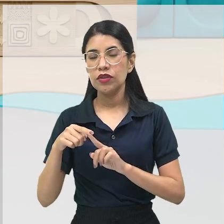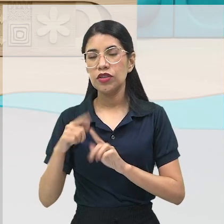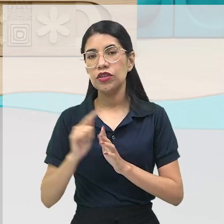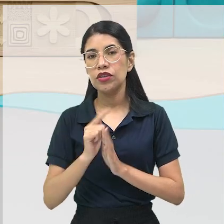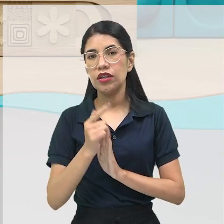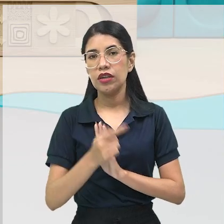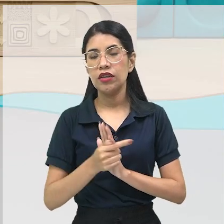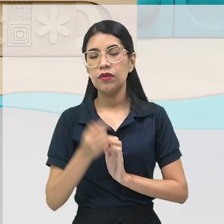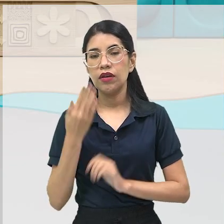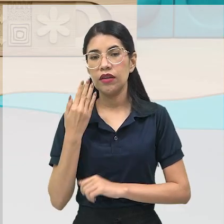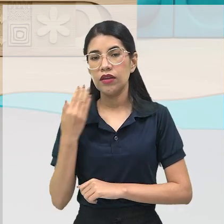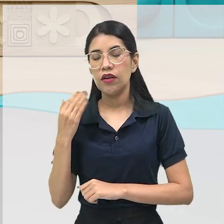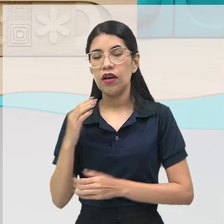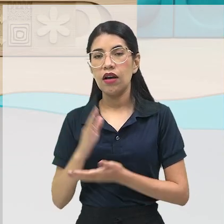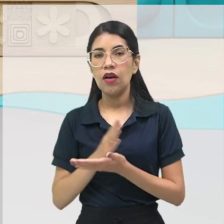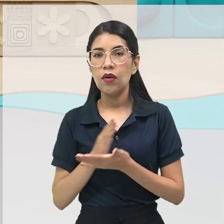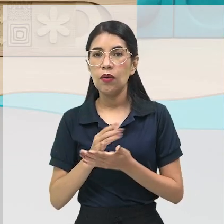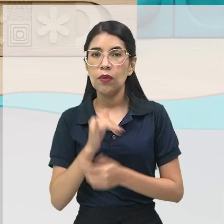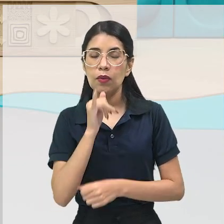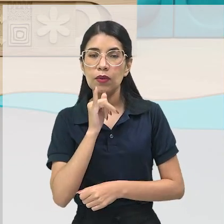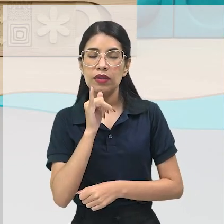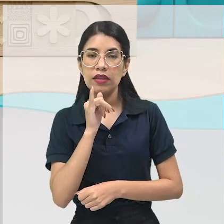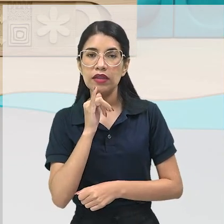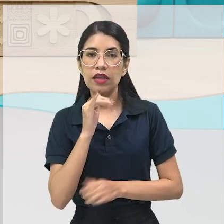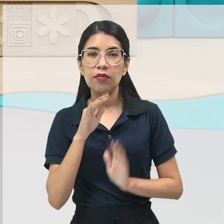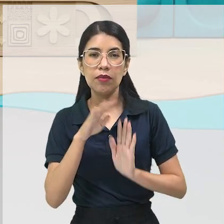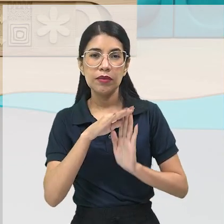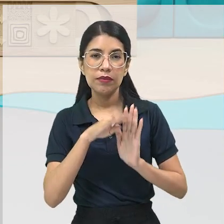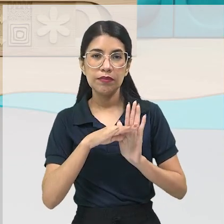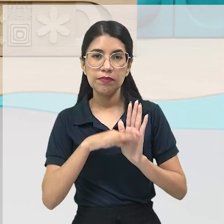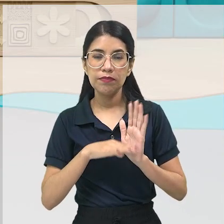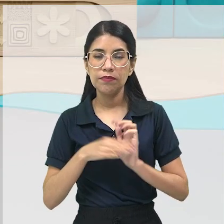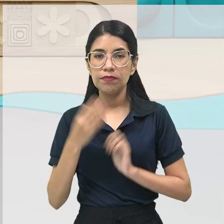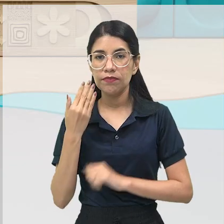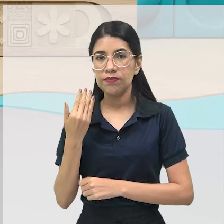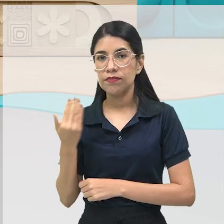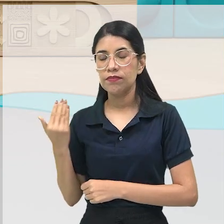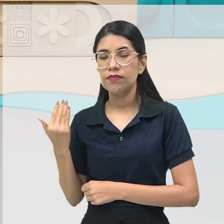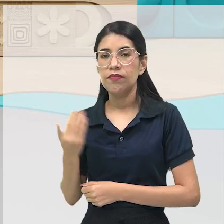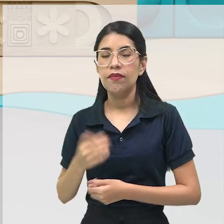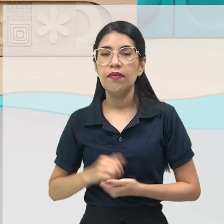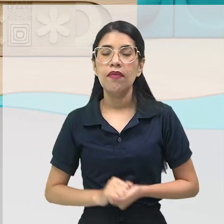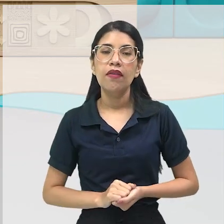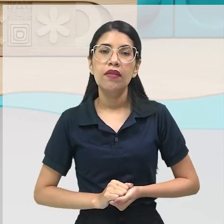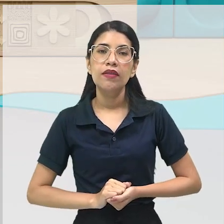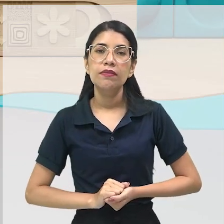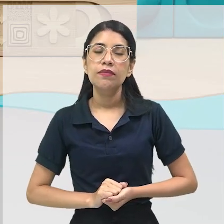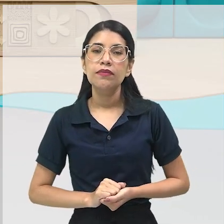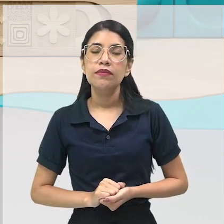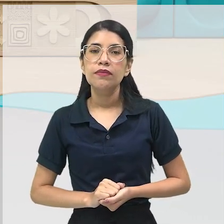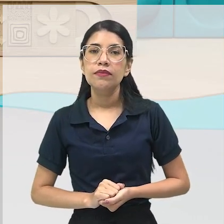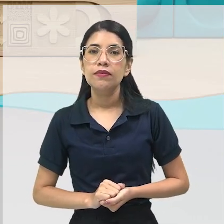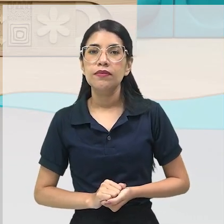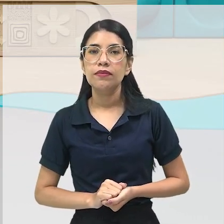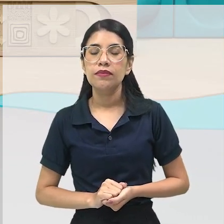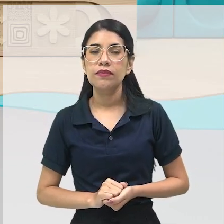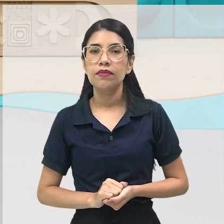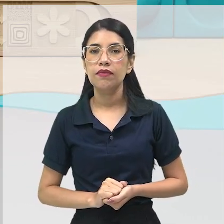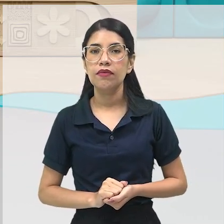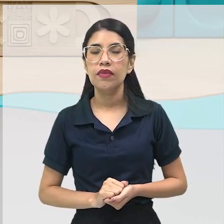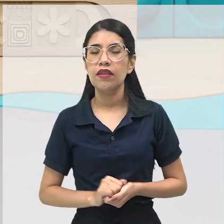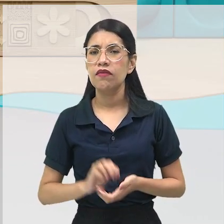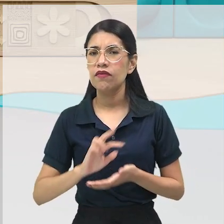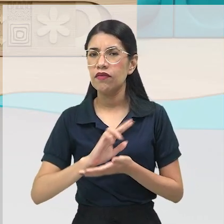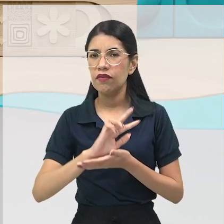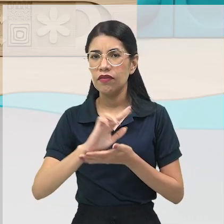foram alguns que eu trouxe. O sertanejo, o MPB, o samba, o forró, o rock, a bossa nova